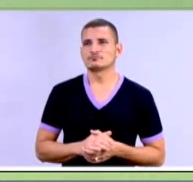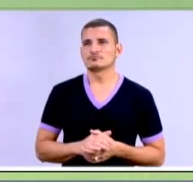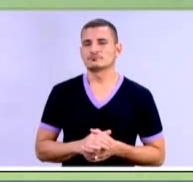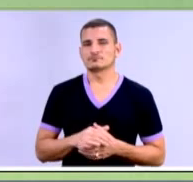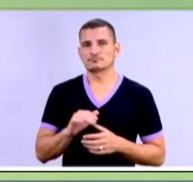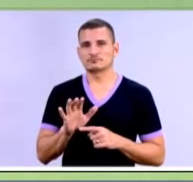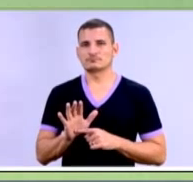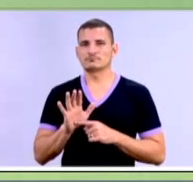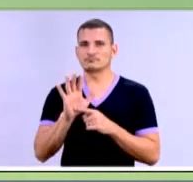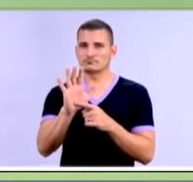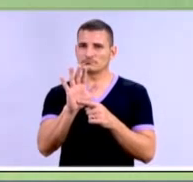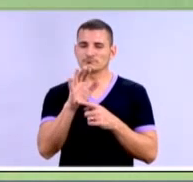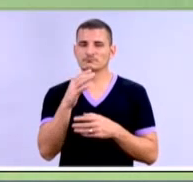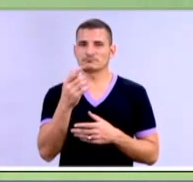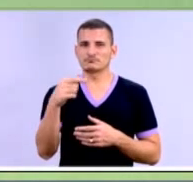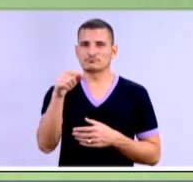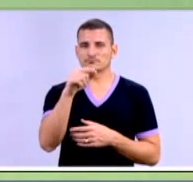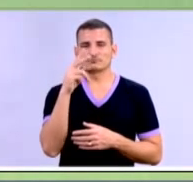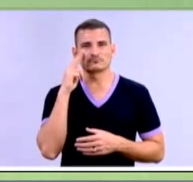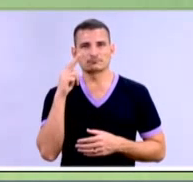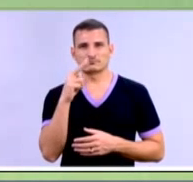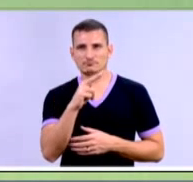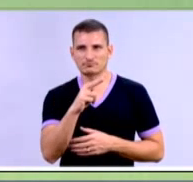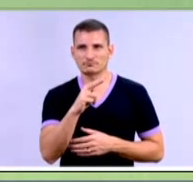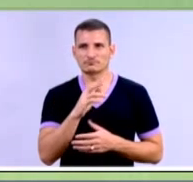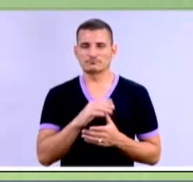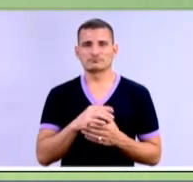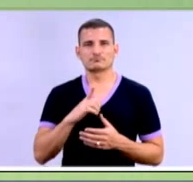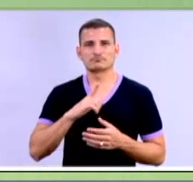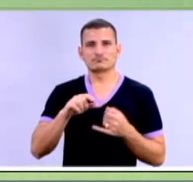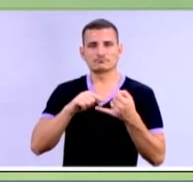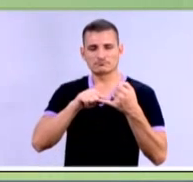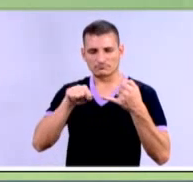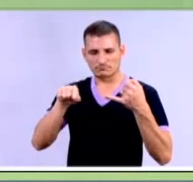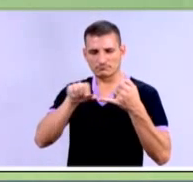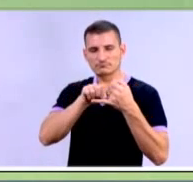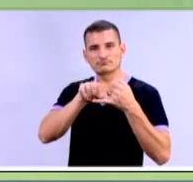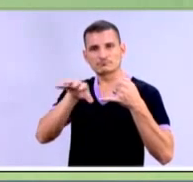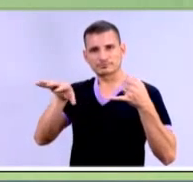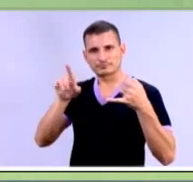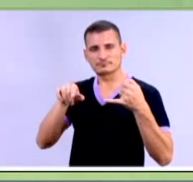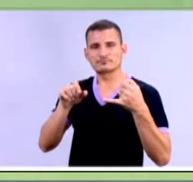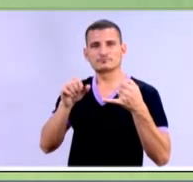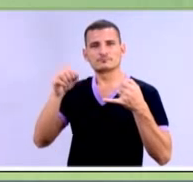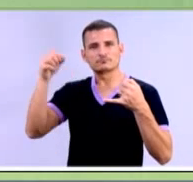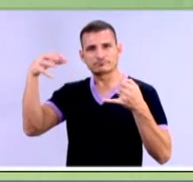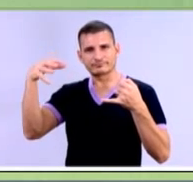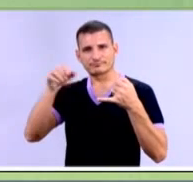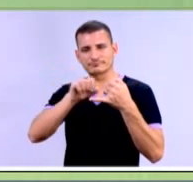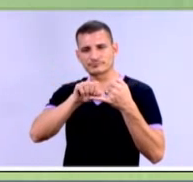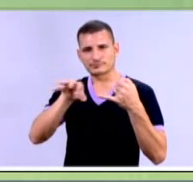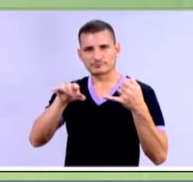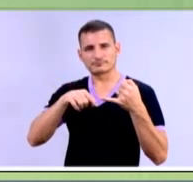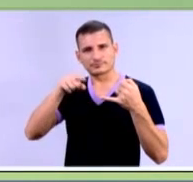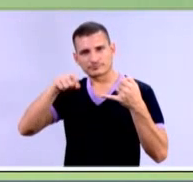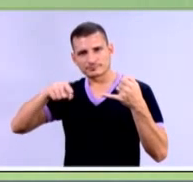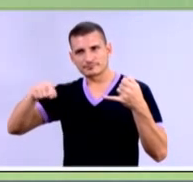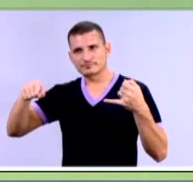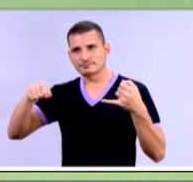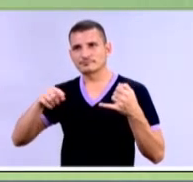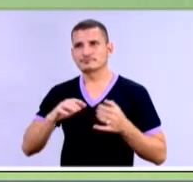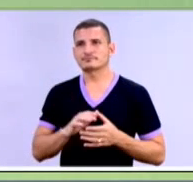imagem, como que é. Vocês veem que tem vários feixes luminosos passando ali. E da fibra monomodo,